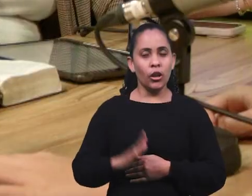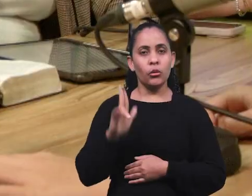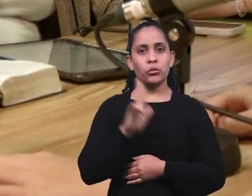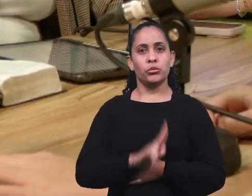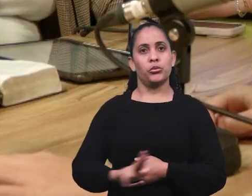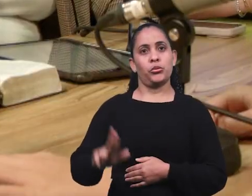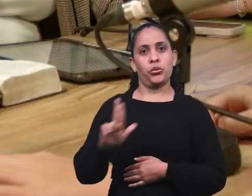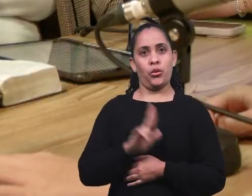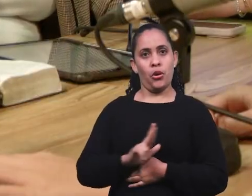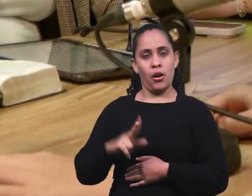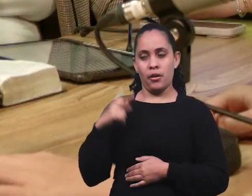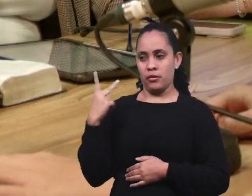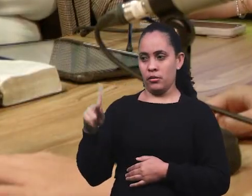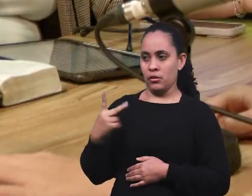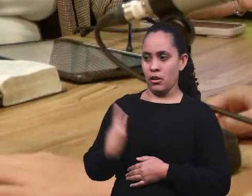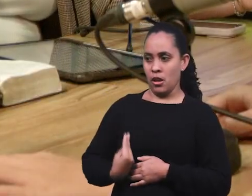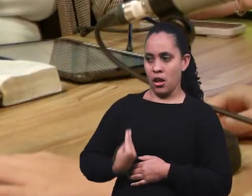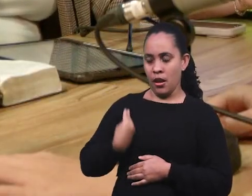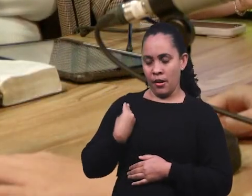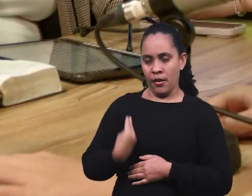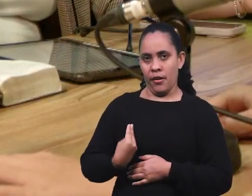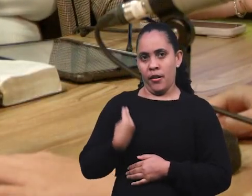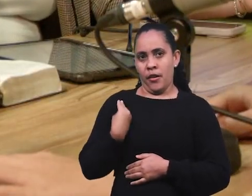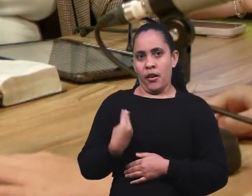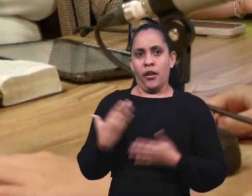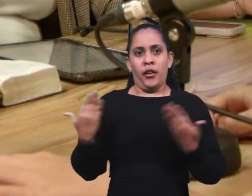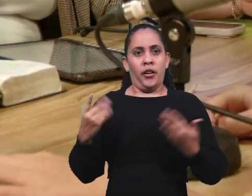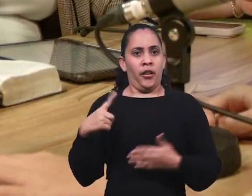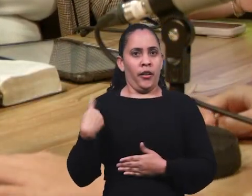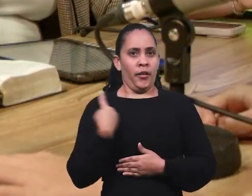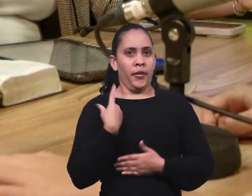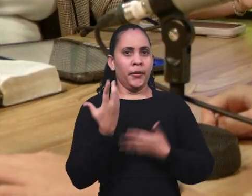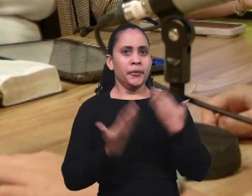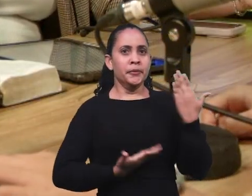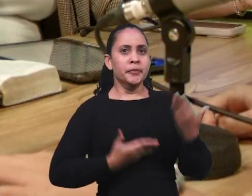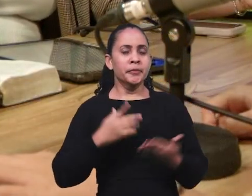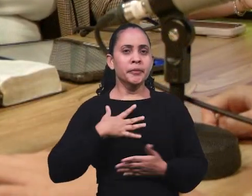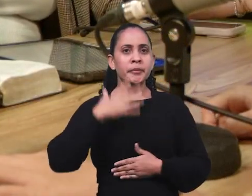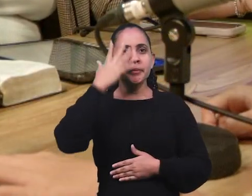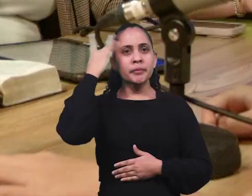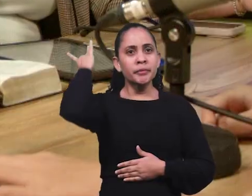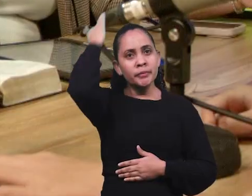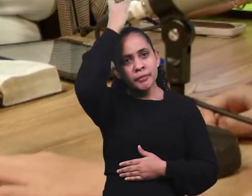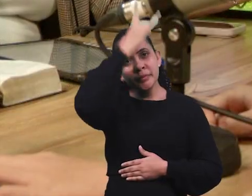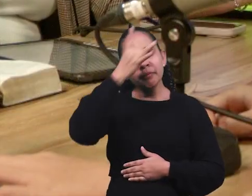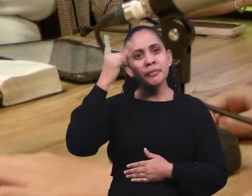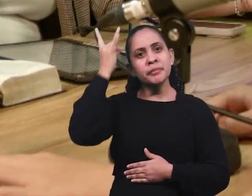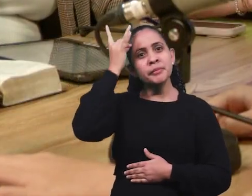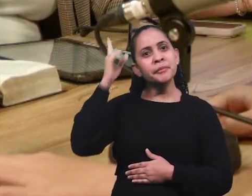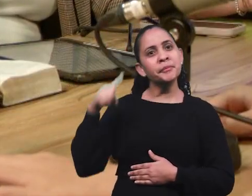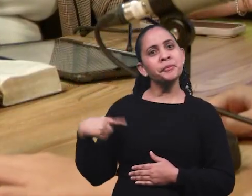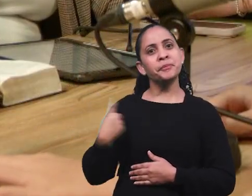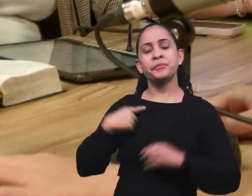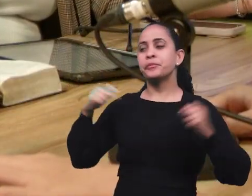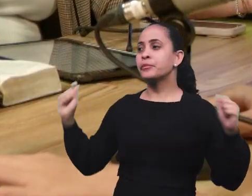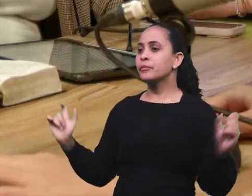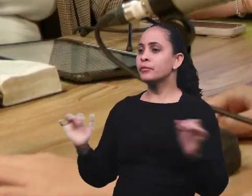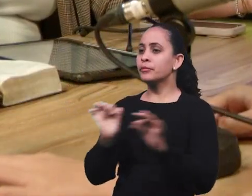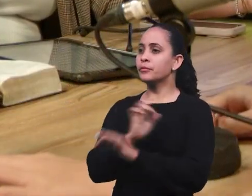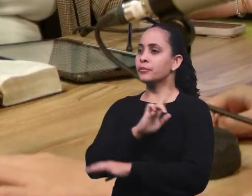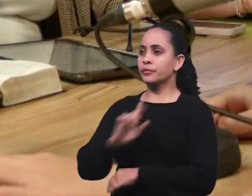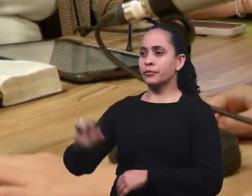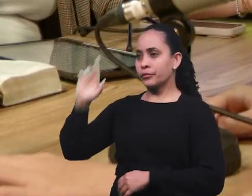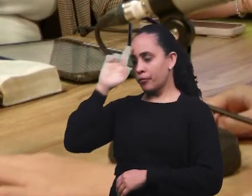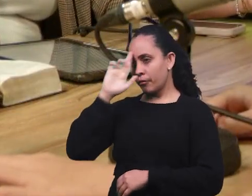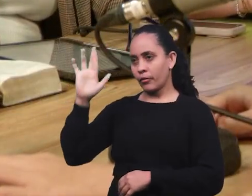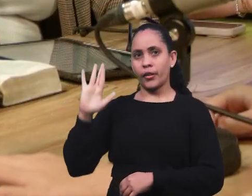usou alguém para te entregar. E nós como servos, através do Espírito Santo, nós glorificamos o nome do Senhor por